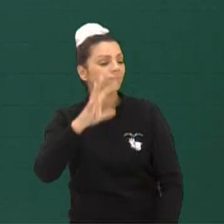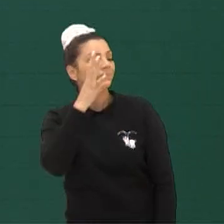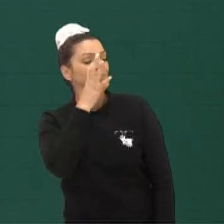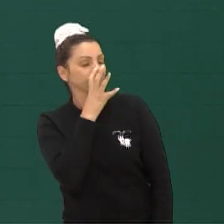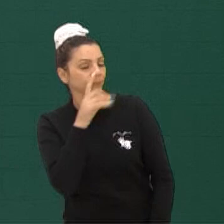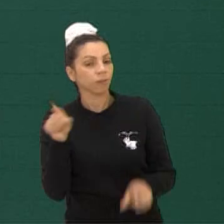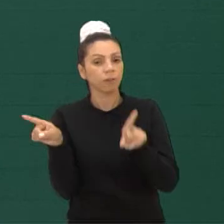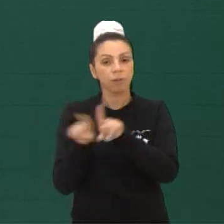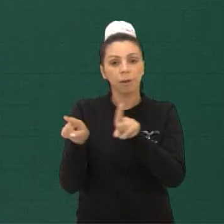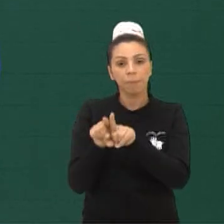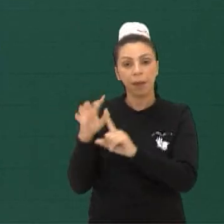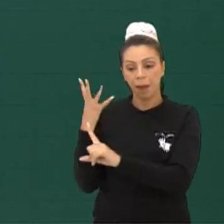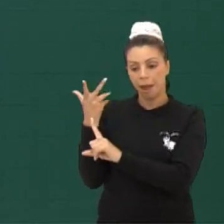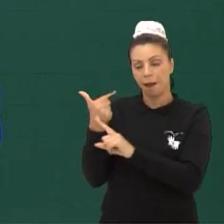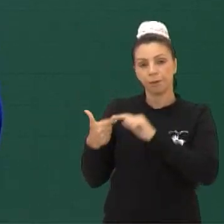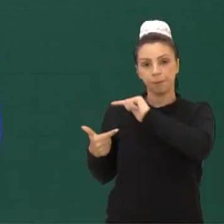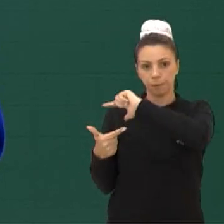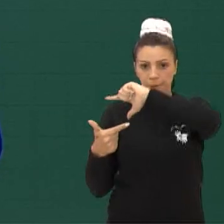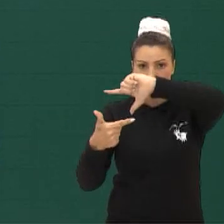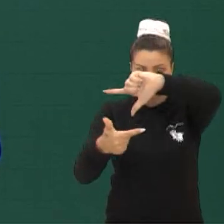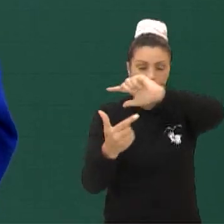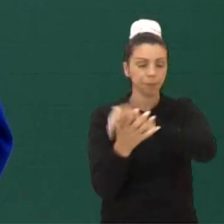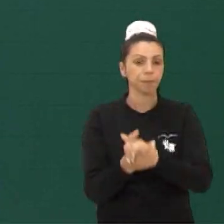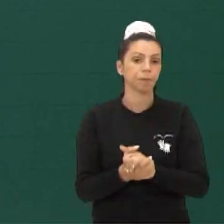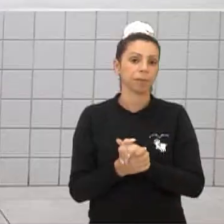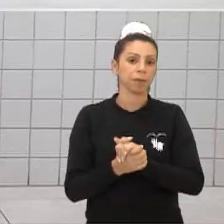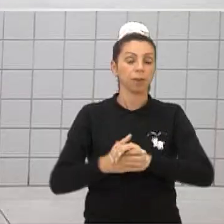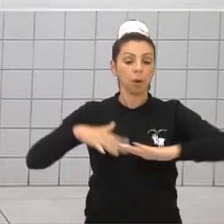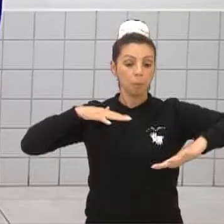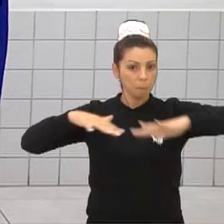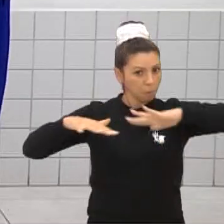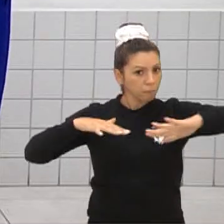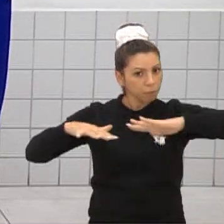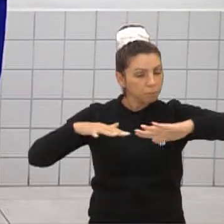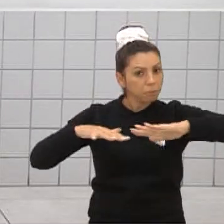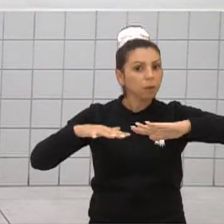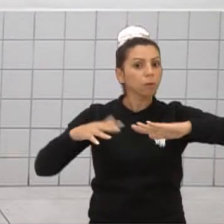arte tradicional. Os movimentos mais recentes que fazem parte da arte